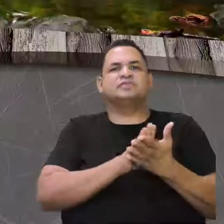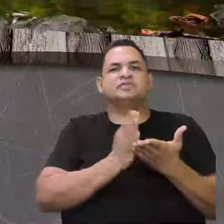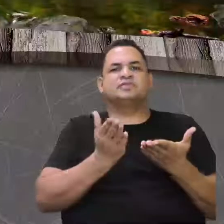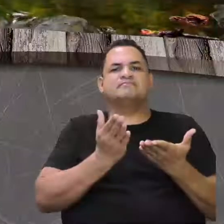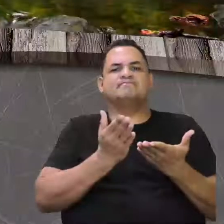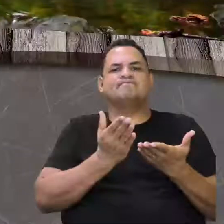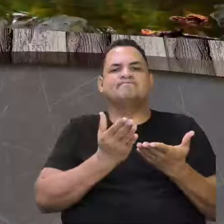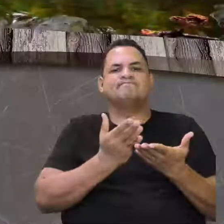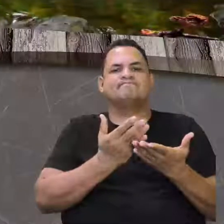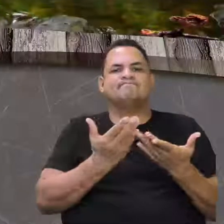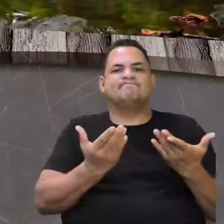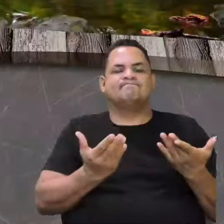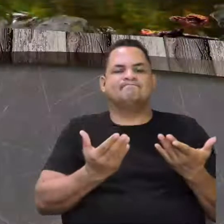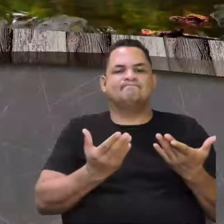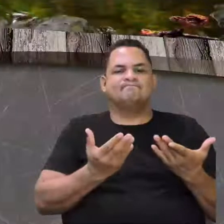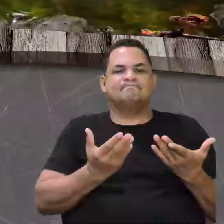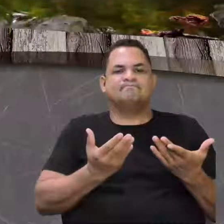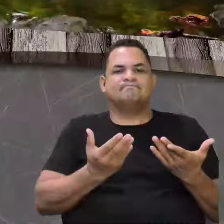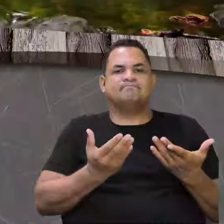pontos a